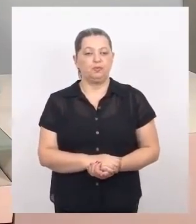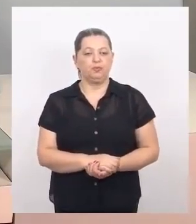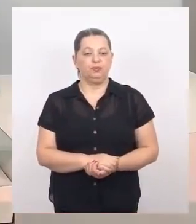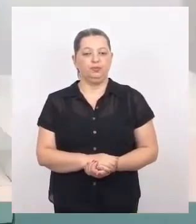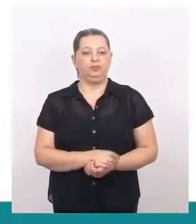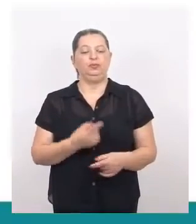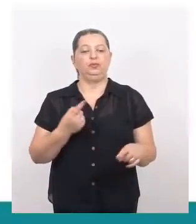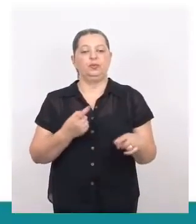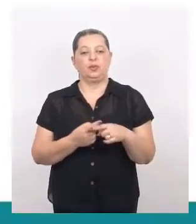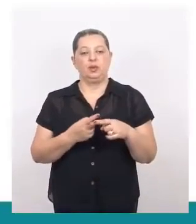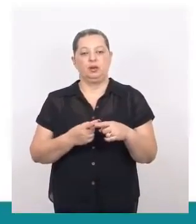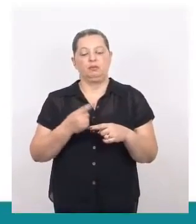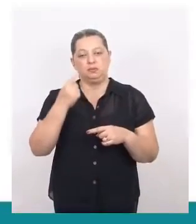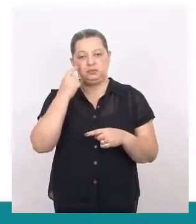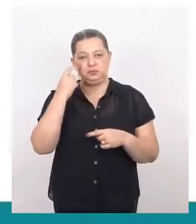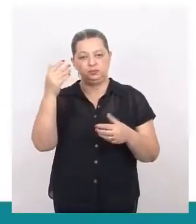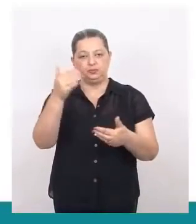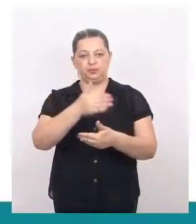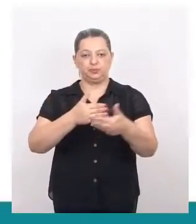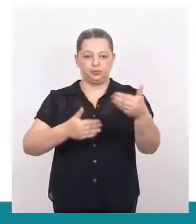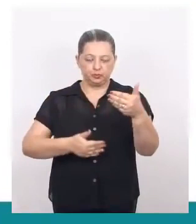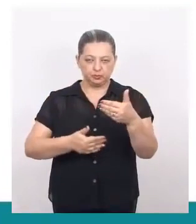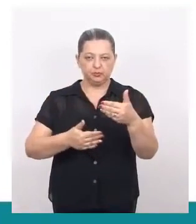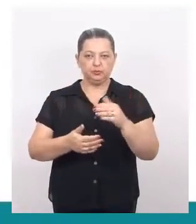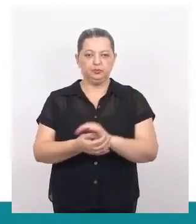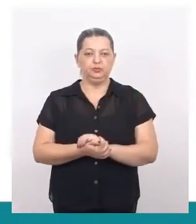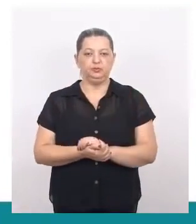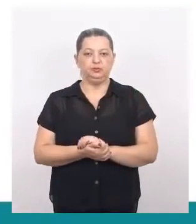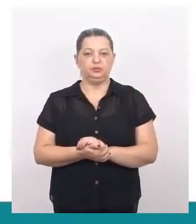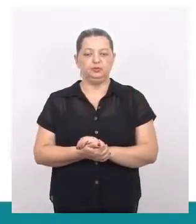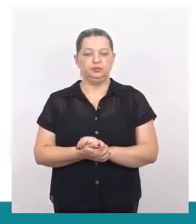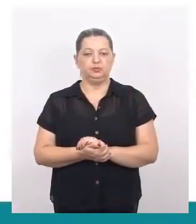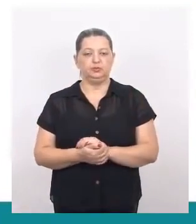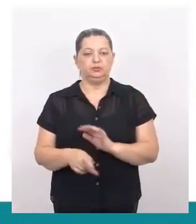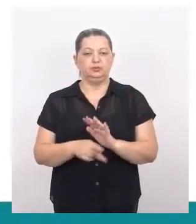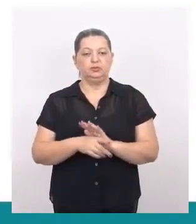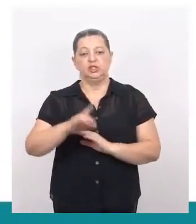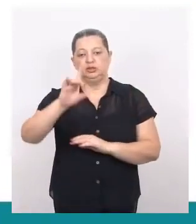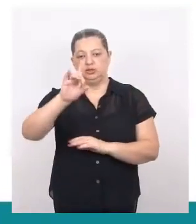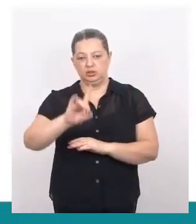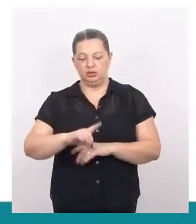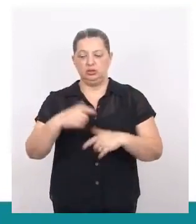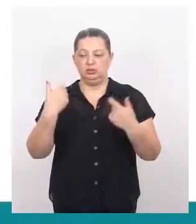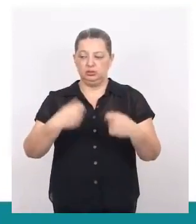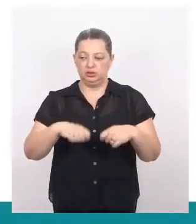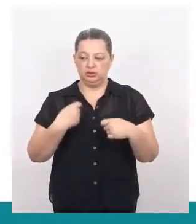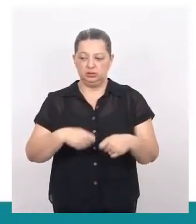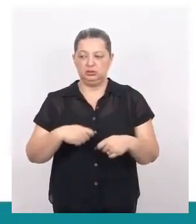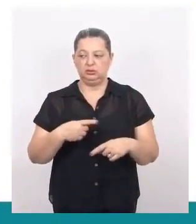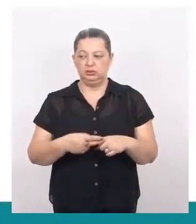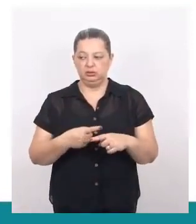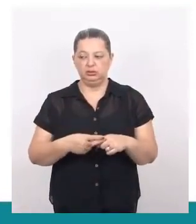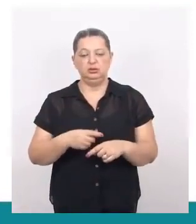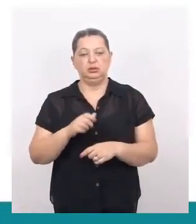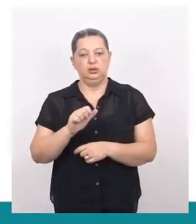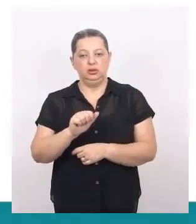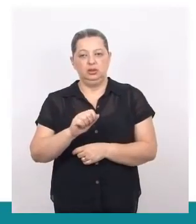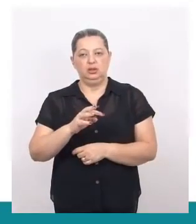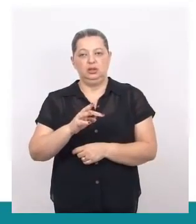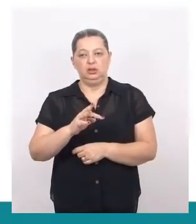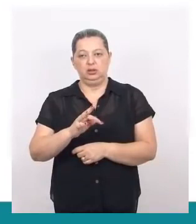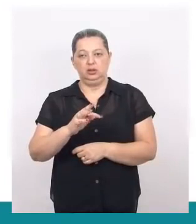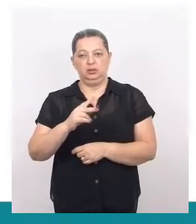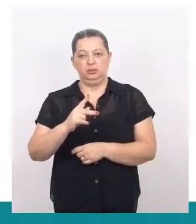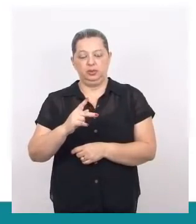Então, aqui a gente traz no slide que no momento da atribuição, o diretor deverá verificar a regra dos ATPIs para que os docentes que